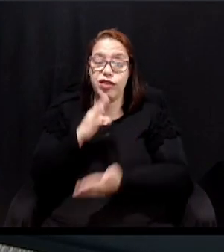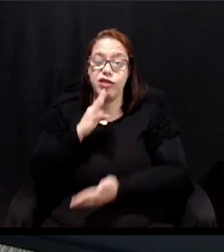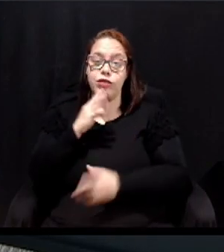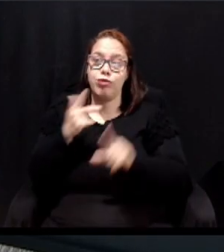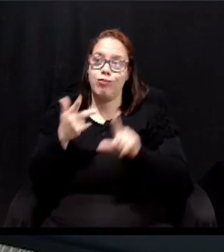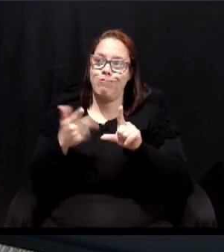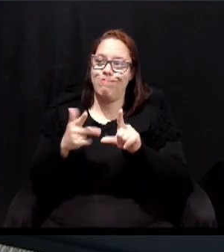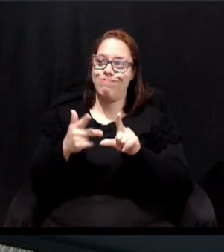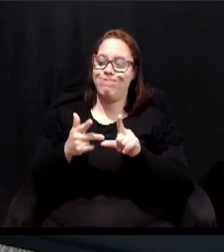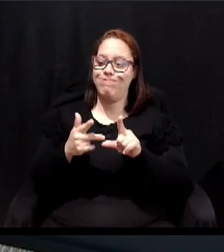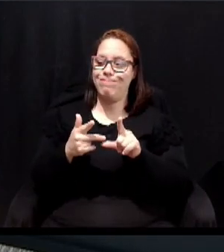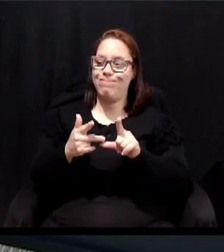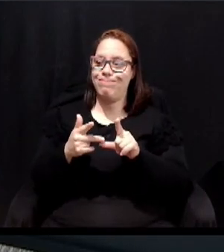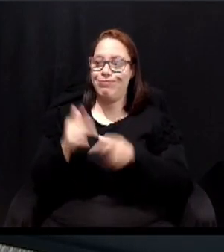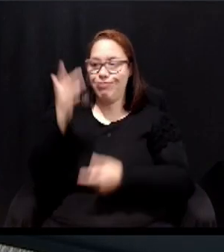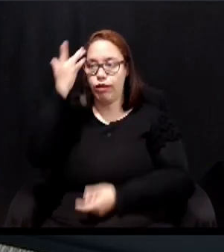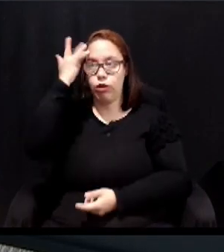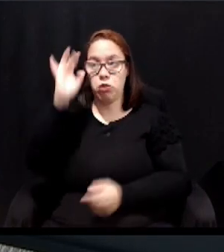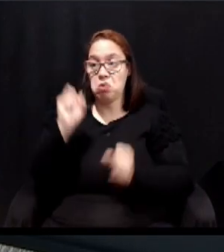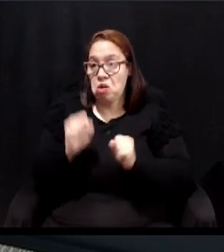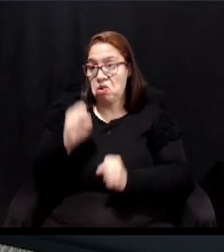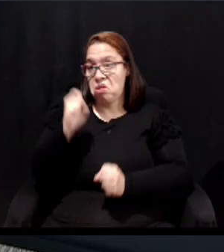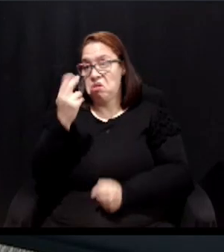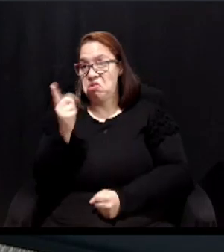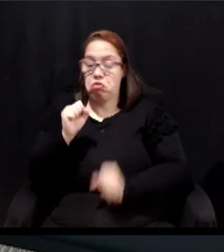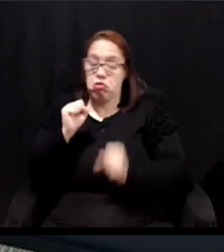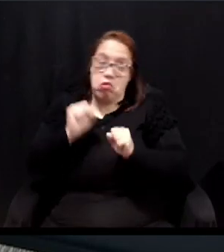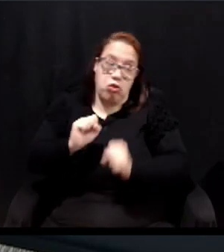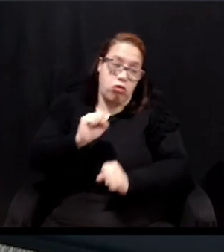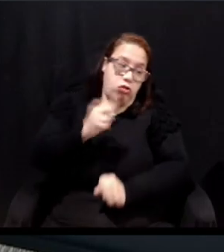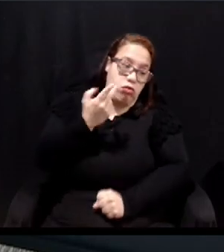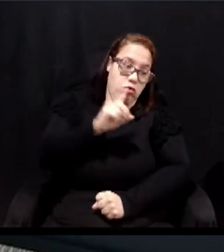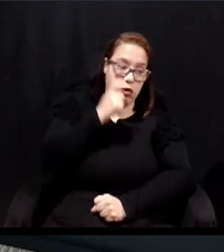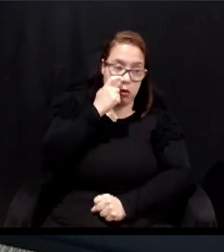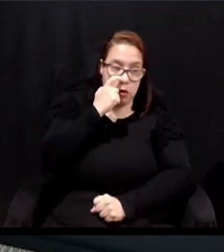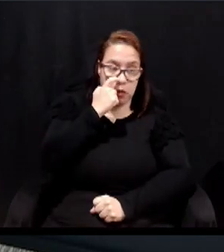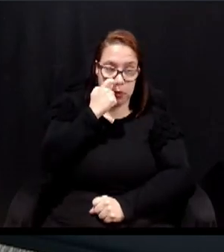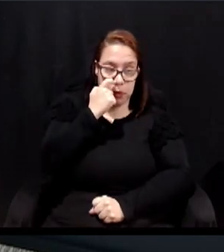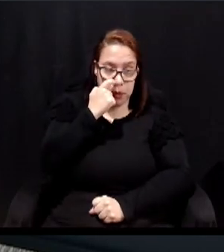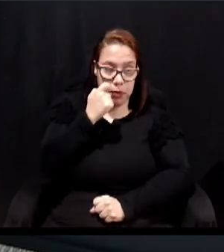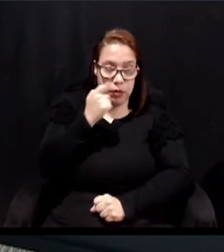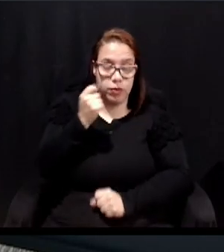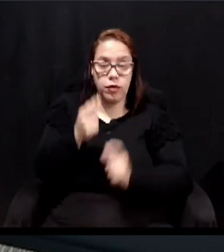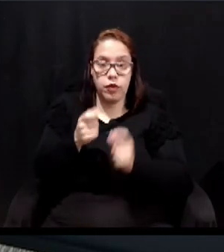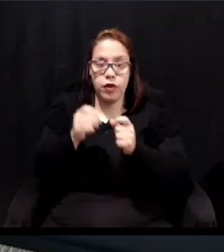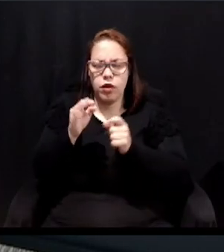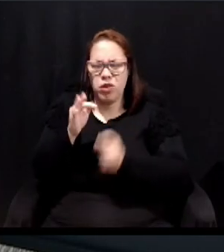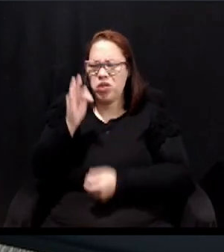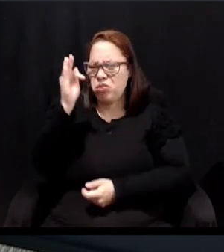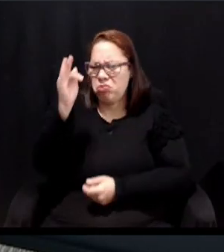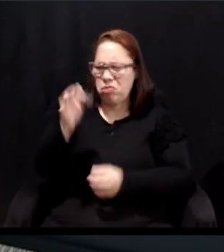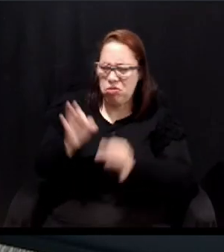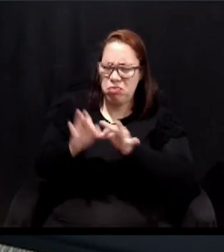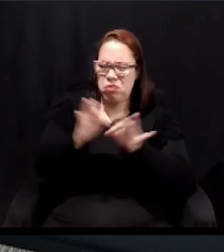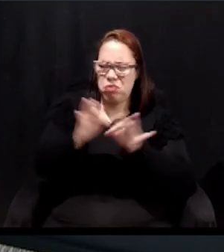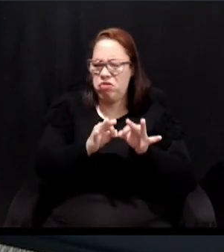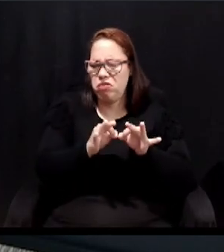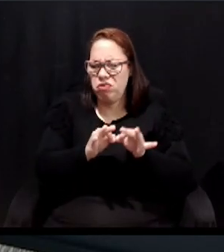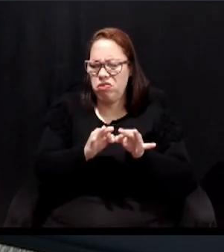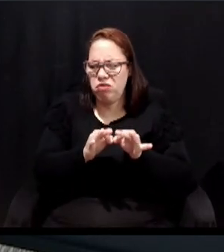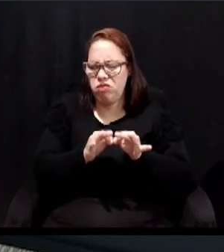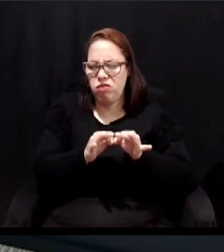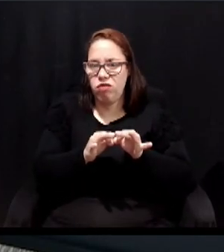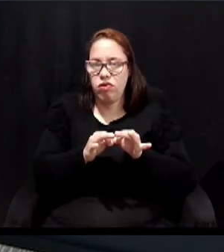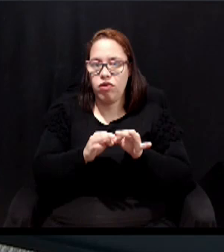A pessoa não sabe se pode, se não pode, o que deve, o que não deve fazer. Então, às vezes, faz uma projeção, chega lá, na hora, olha, só que vai ter que pagar